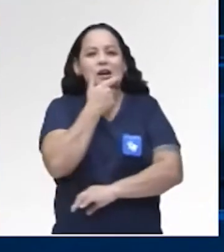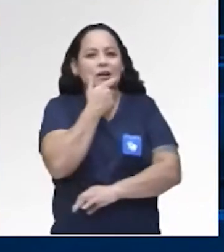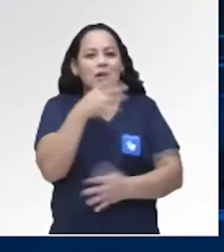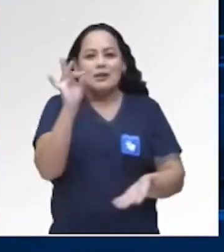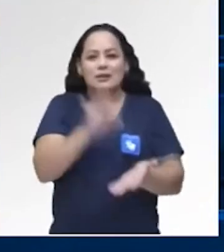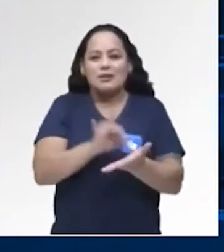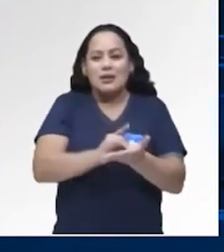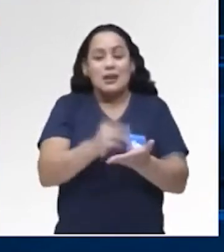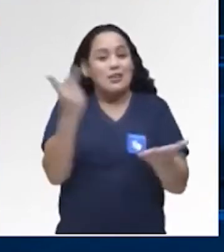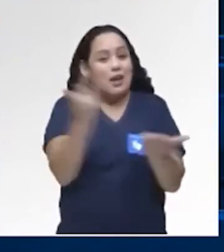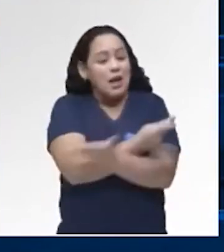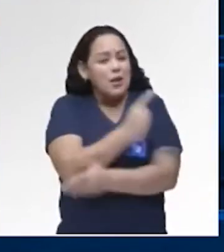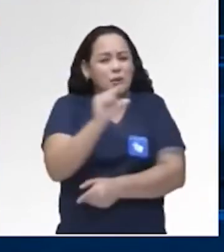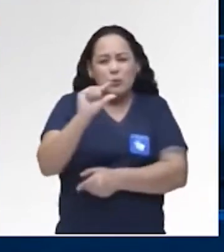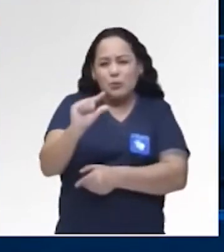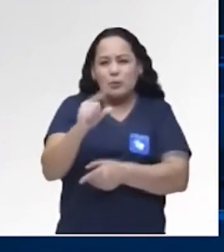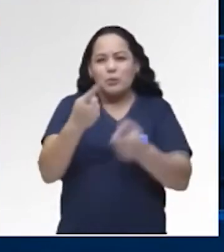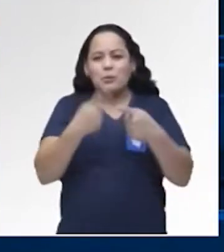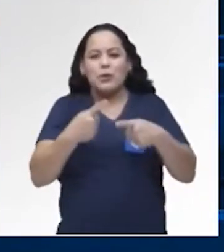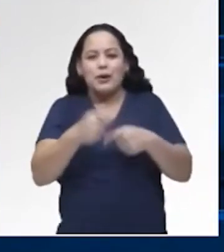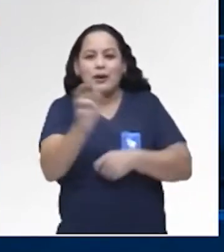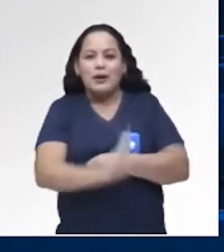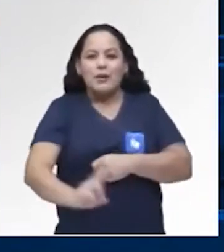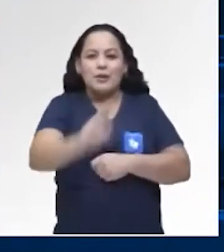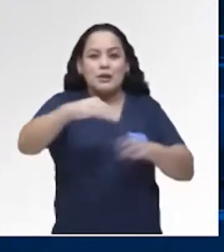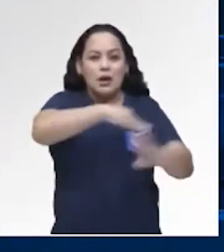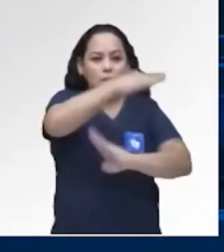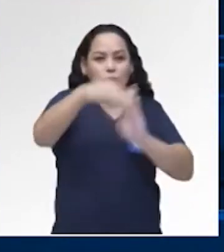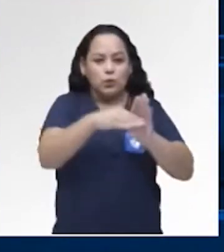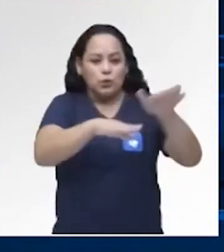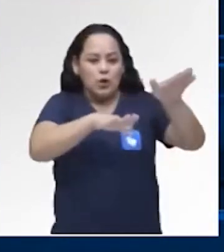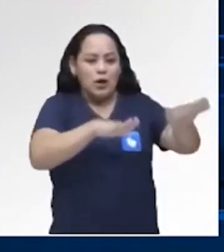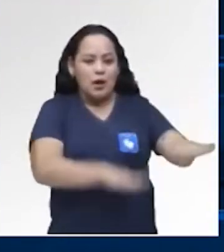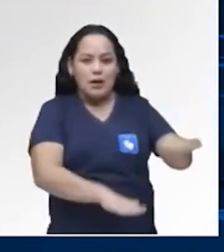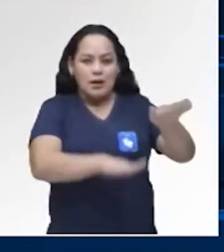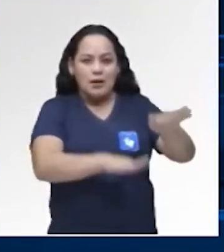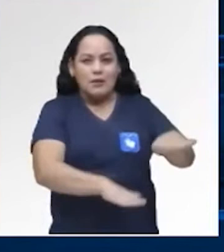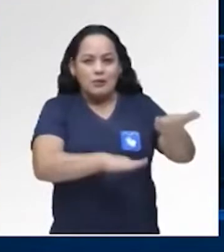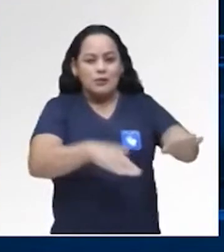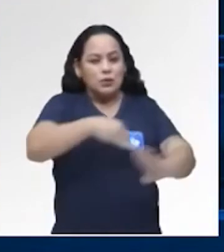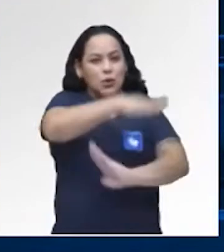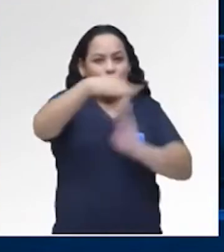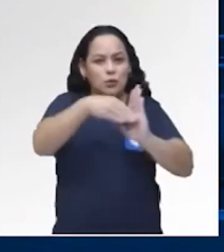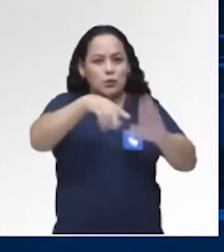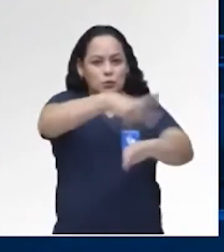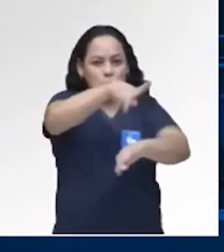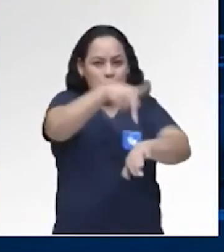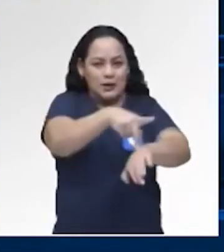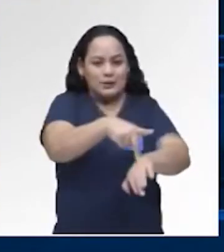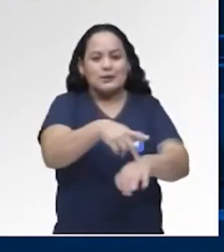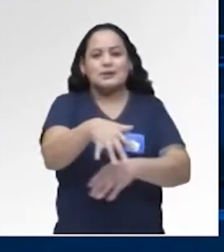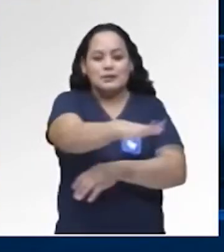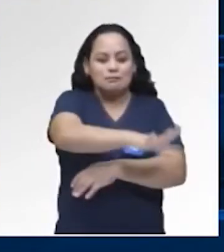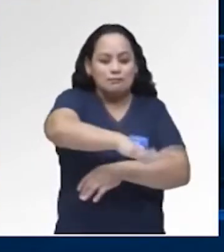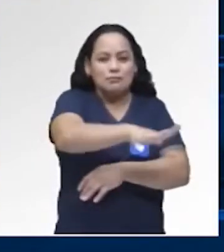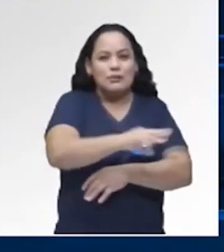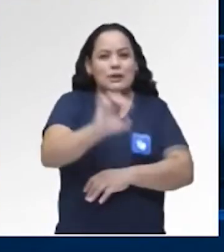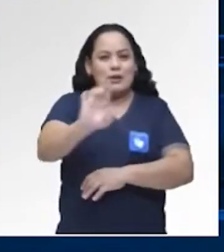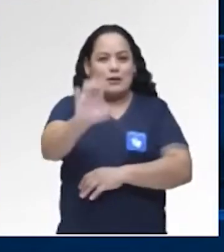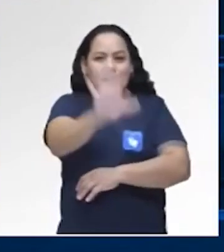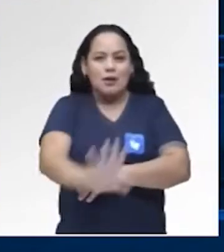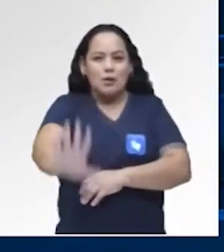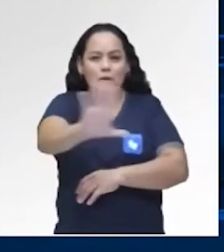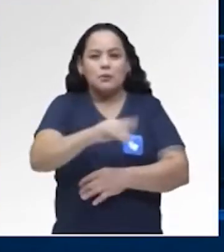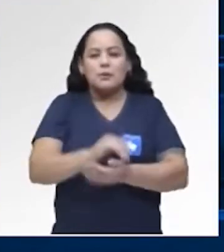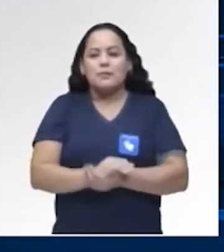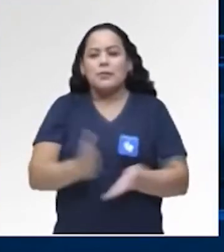um pequeno erro, já que ela representa aí todo o Reino Unido, todos aqueles países, né, que é uma mesorregião da Europa. Mas vamos conhecer um pouquinho